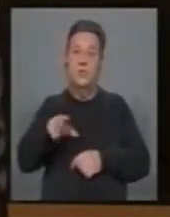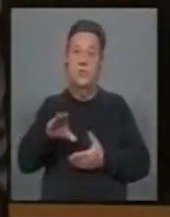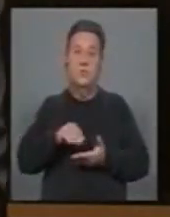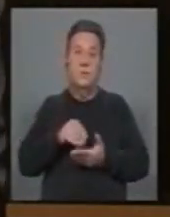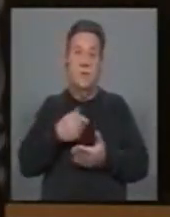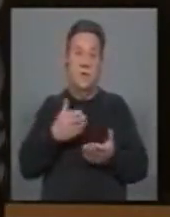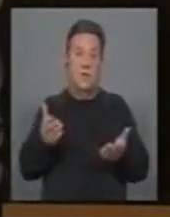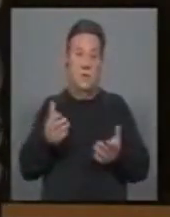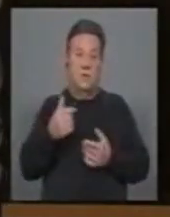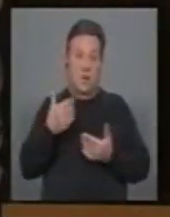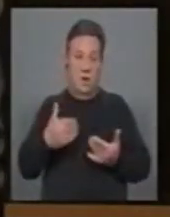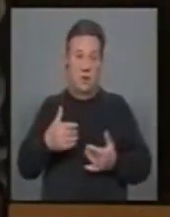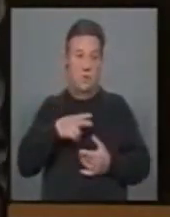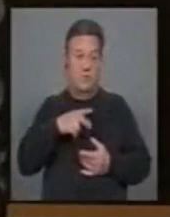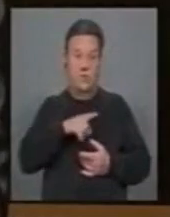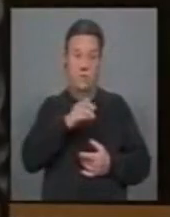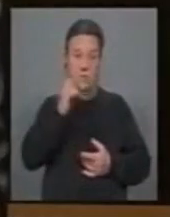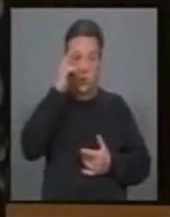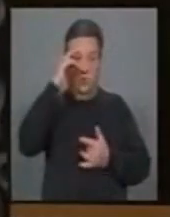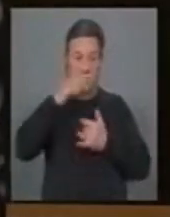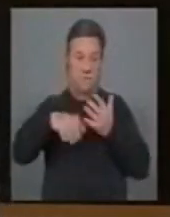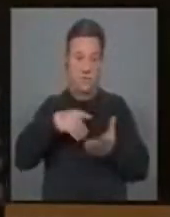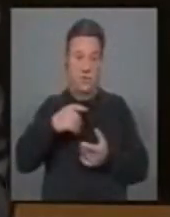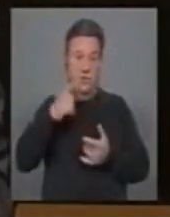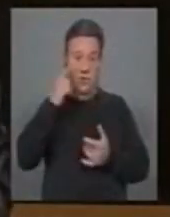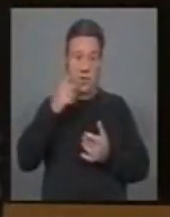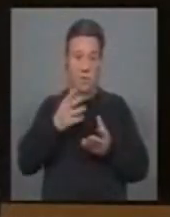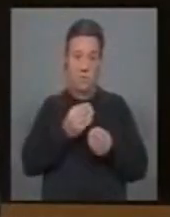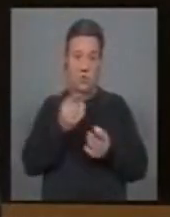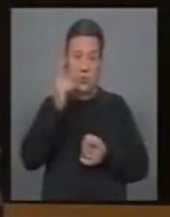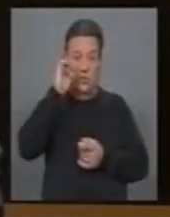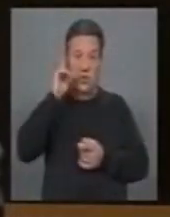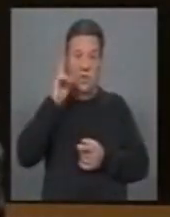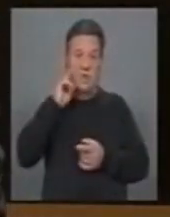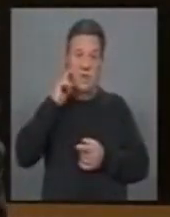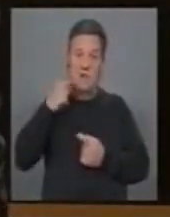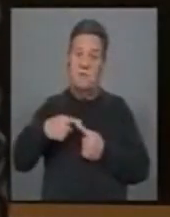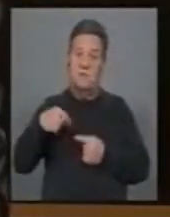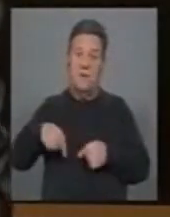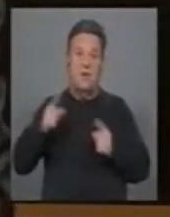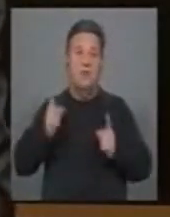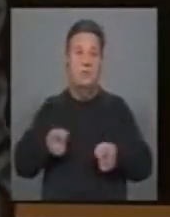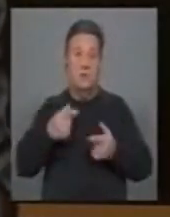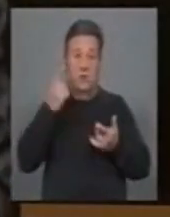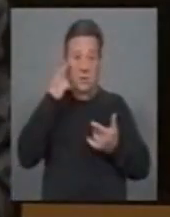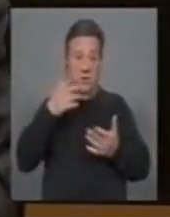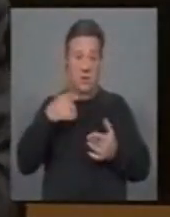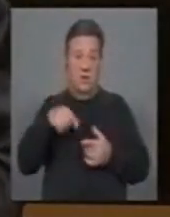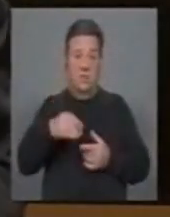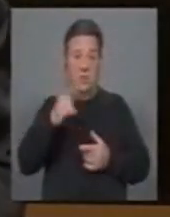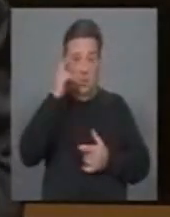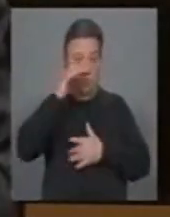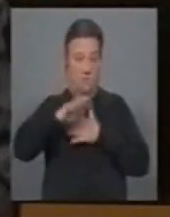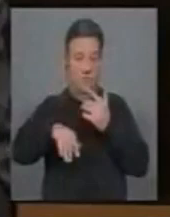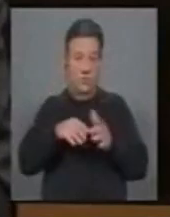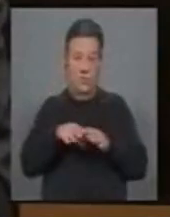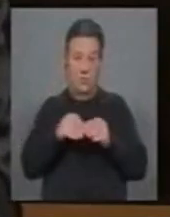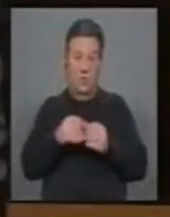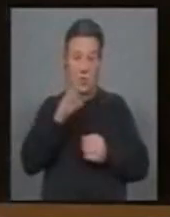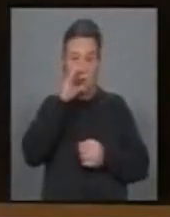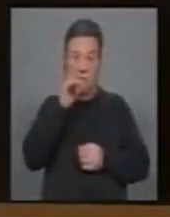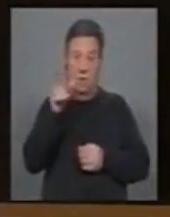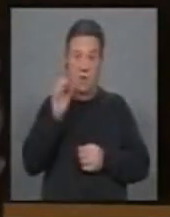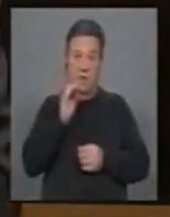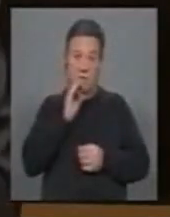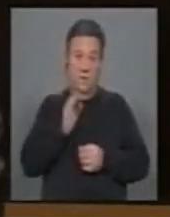tanto hoje em dia as pessoas estão muito confuso muito olhar de muitos dançar em dia da semana né tanto está tudo é que uma confusão total e